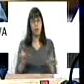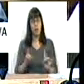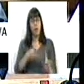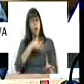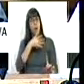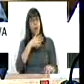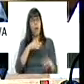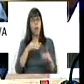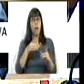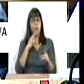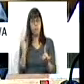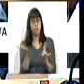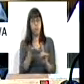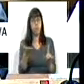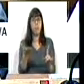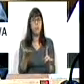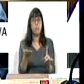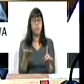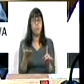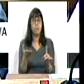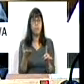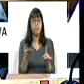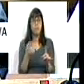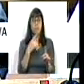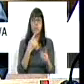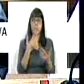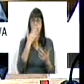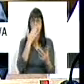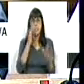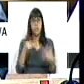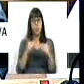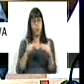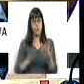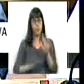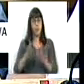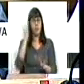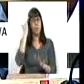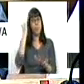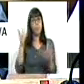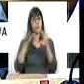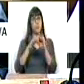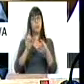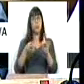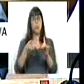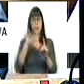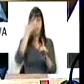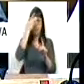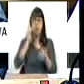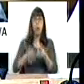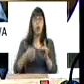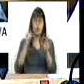um discurso punitivo com um certo grau de reserva mental sobre aquilo que é o